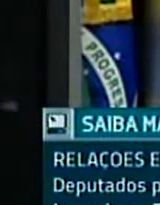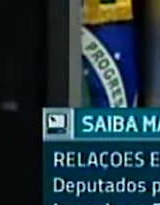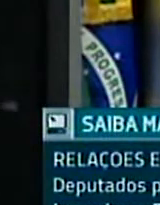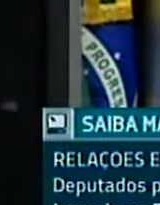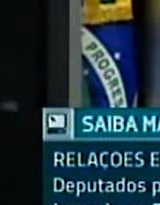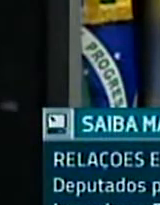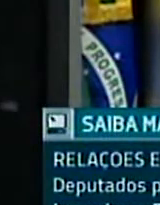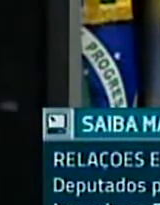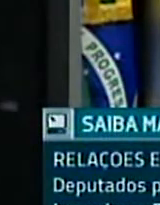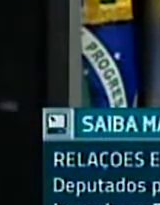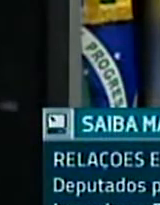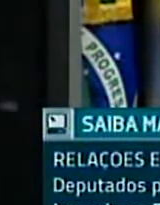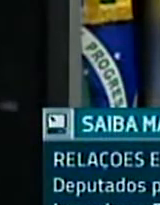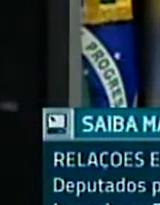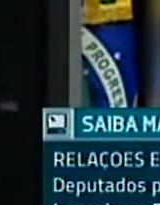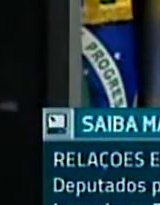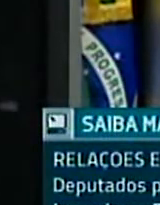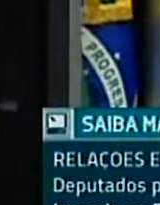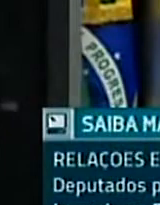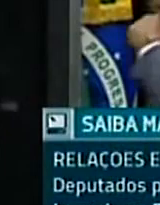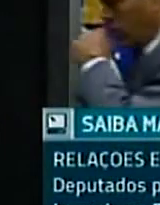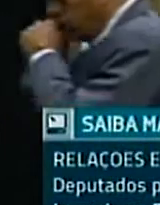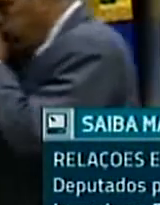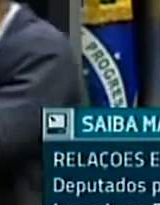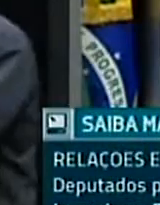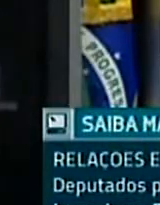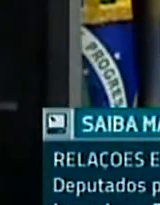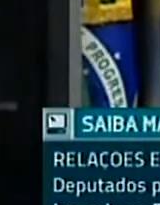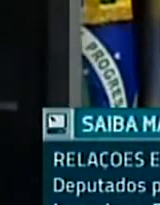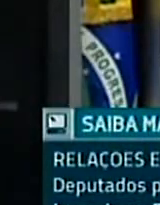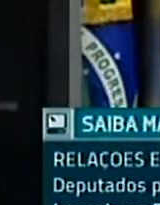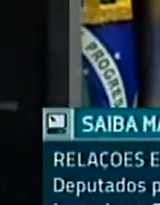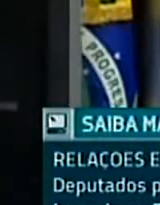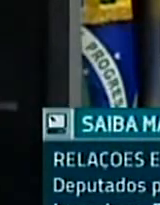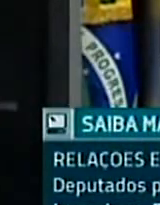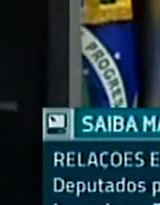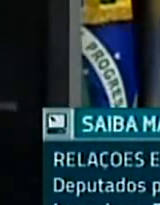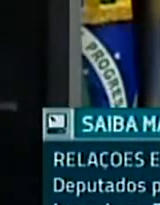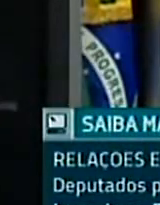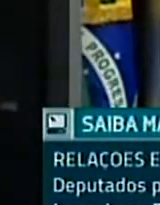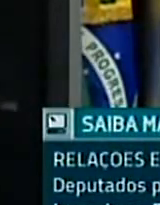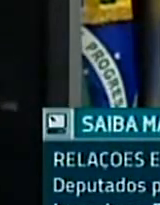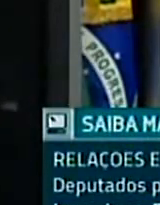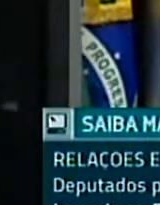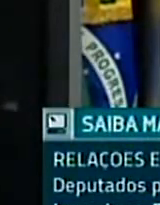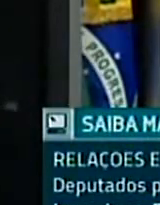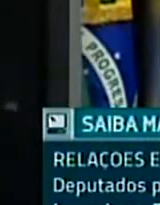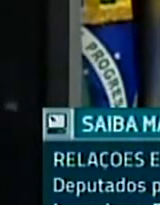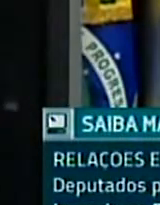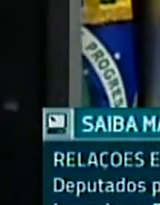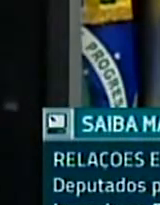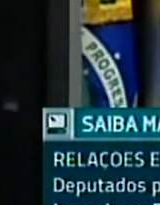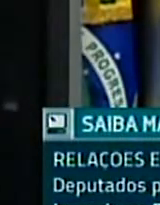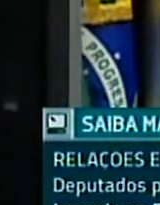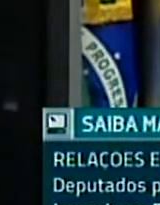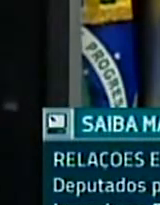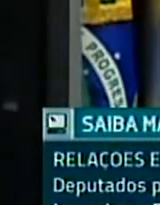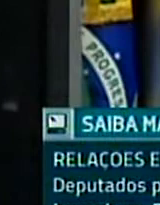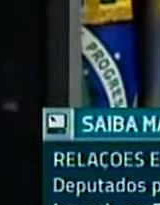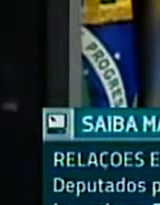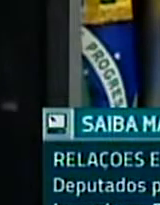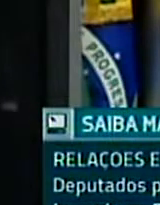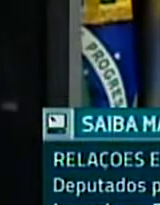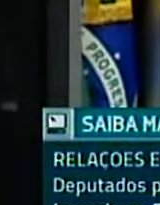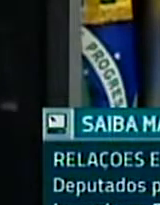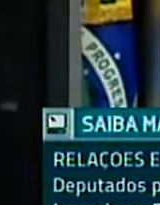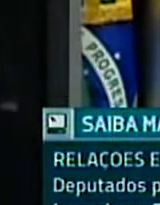com a colaboração e a contribuição de inúmeros parlamentares desta casa, mas que nós da UNALE já estamos fazendo um trabalho